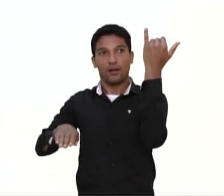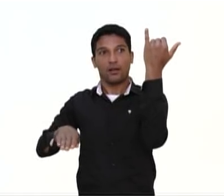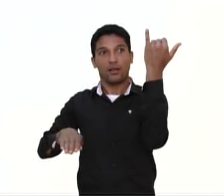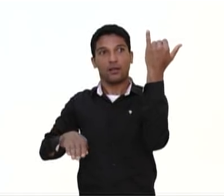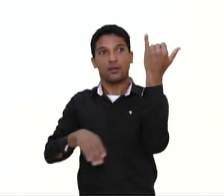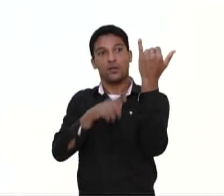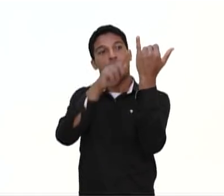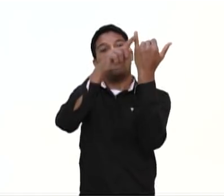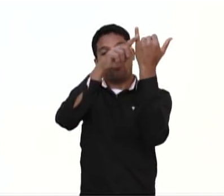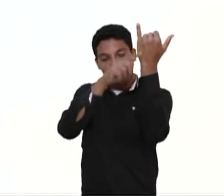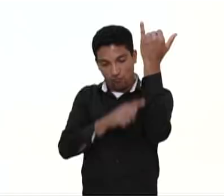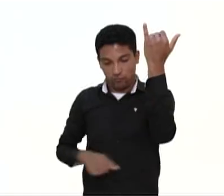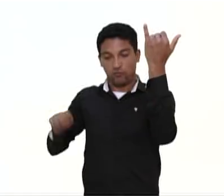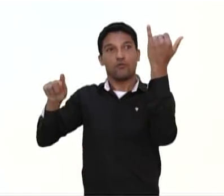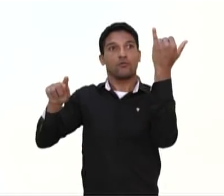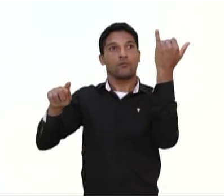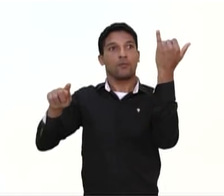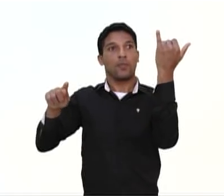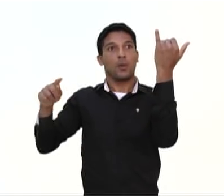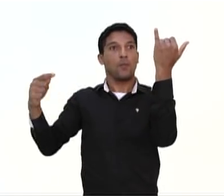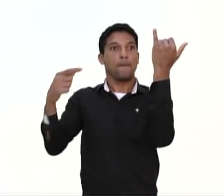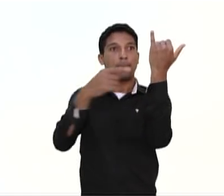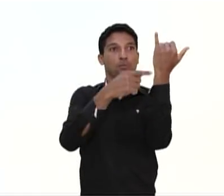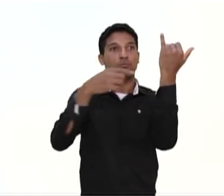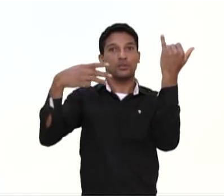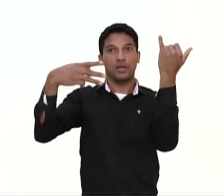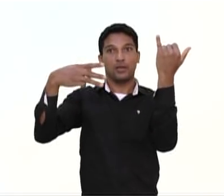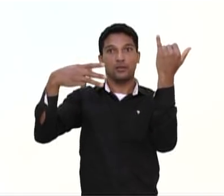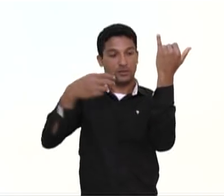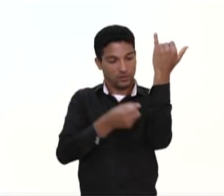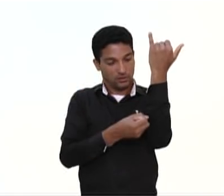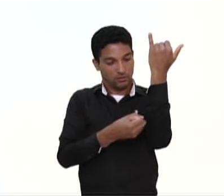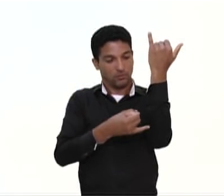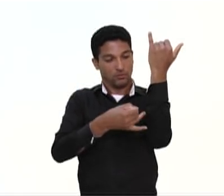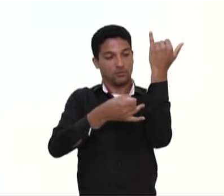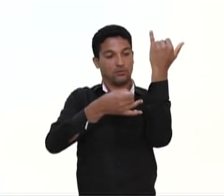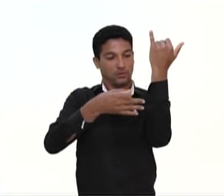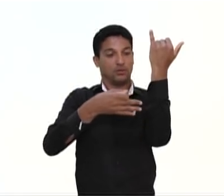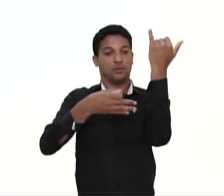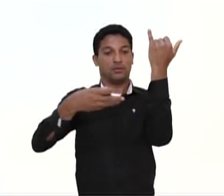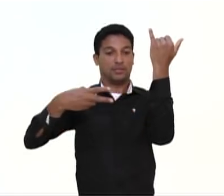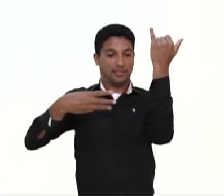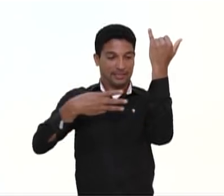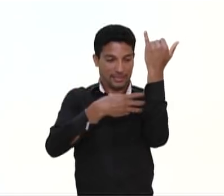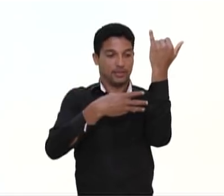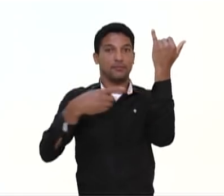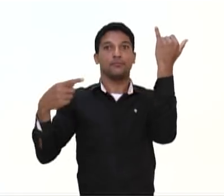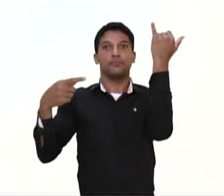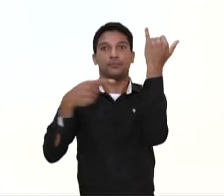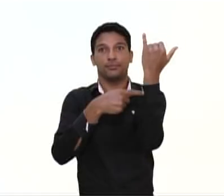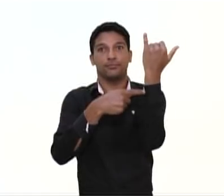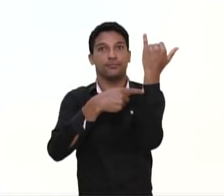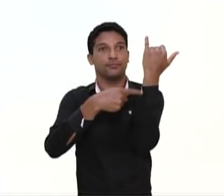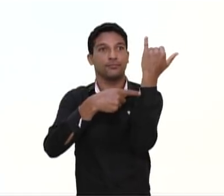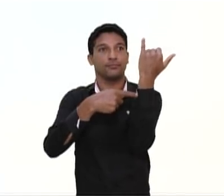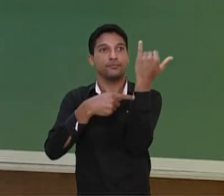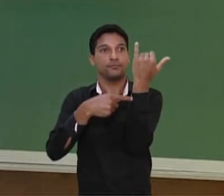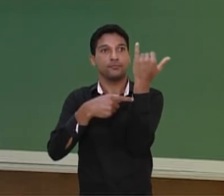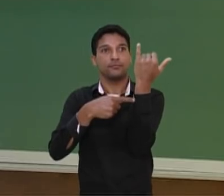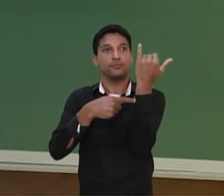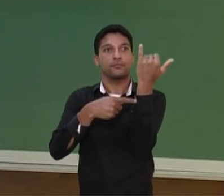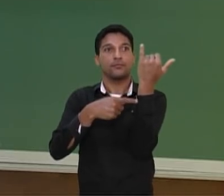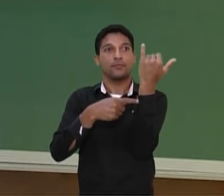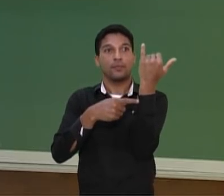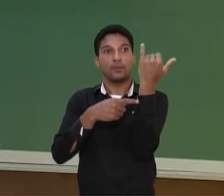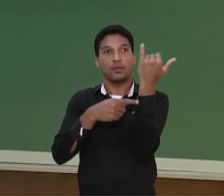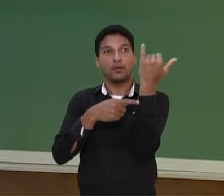y no ponto 3, olha aí que eu já tenho uma orientação, e agora ganhei mais uma informação sobre a parábola,